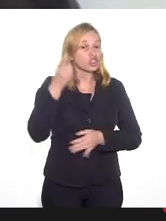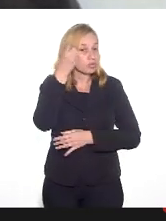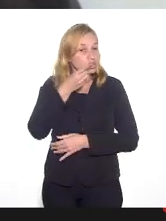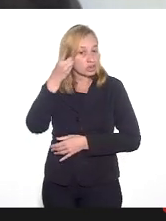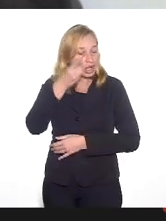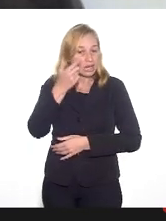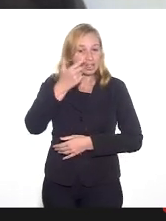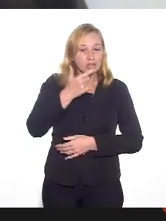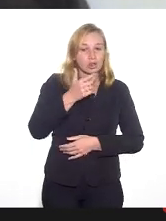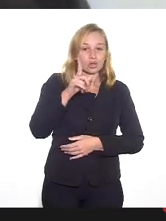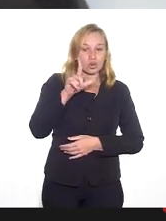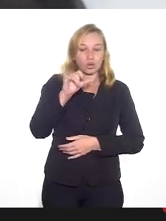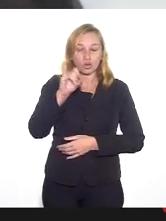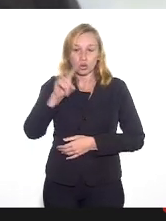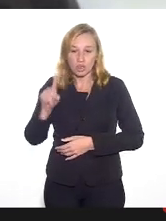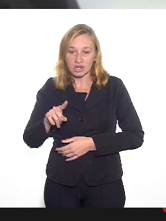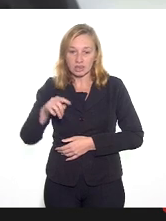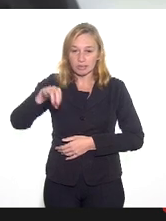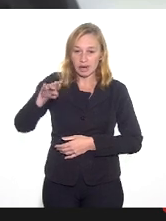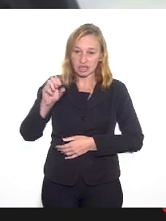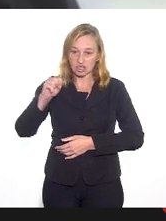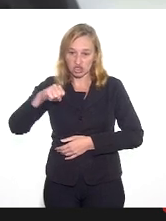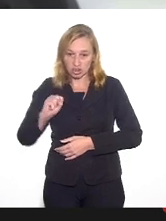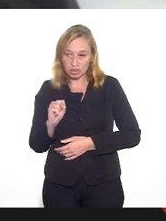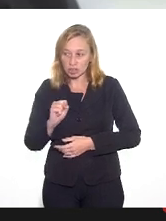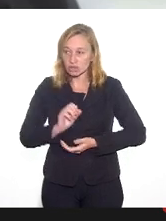Martins consignou formalmente